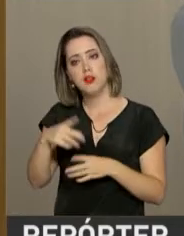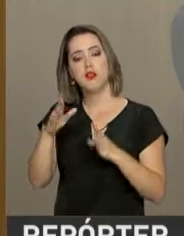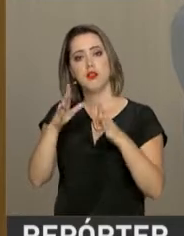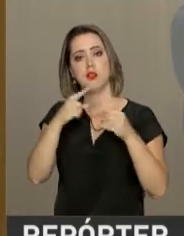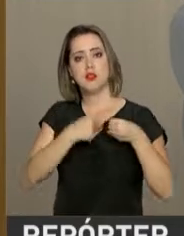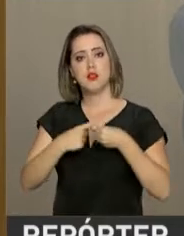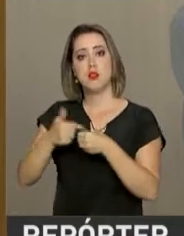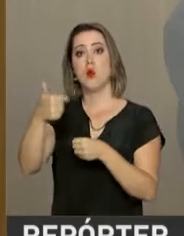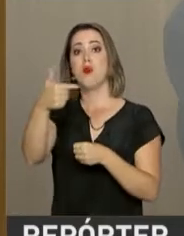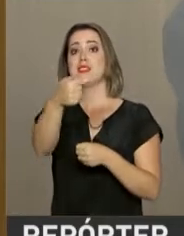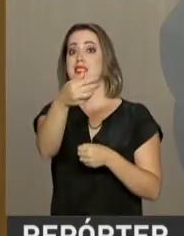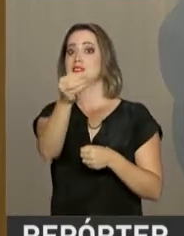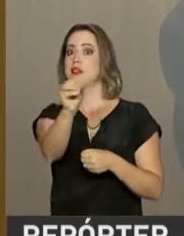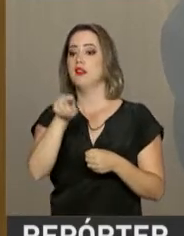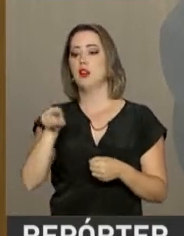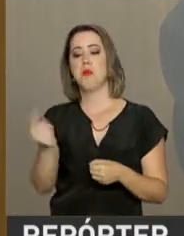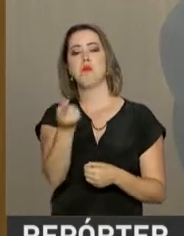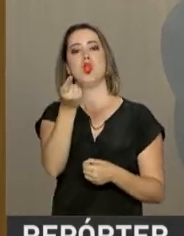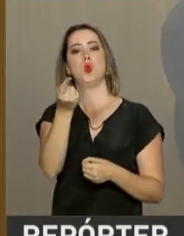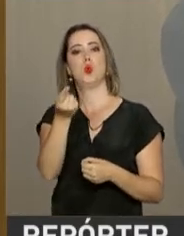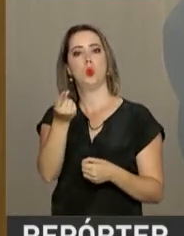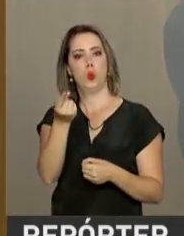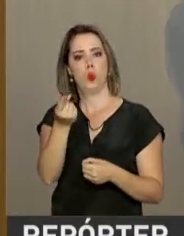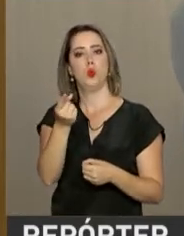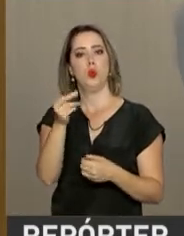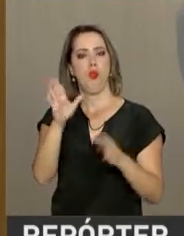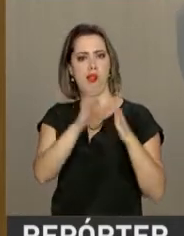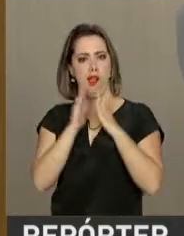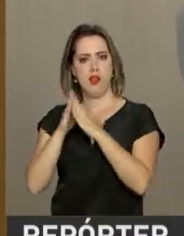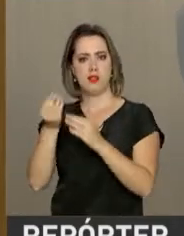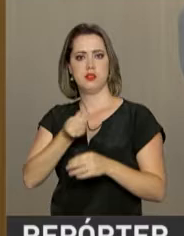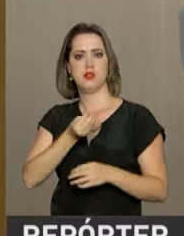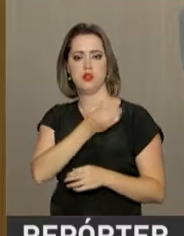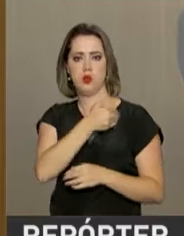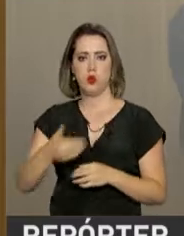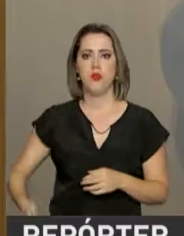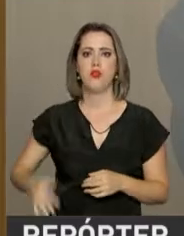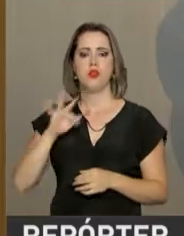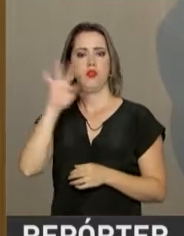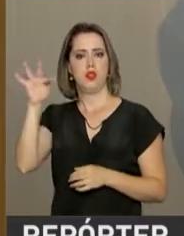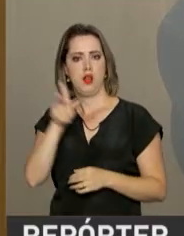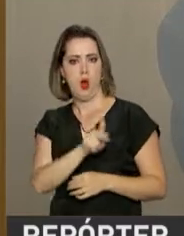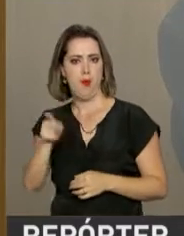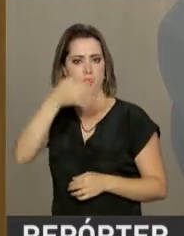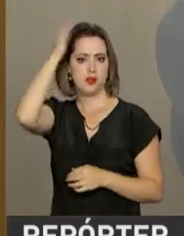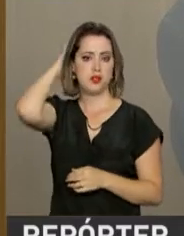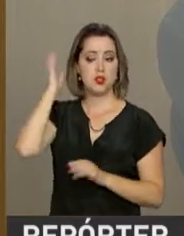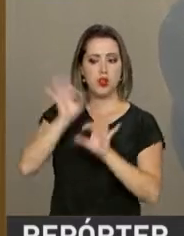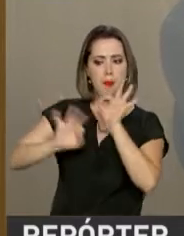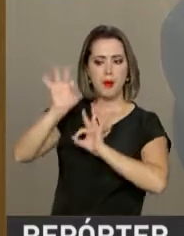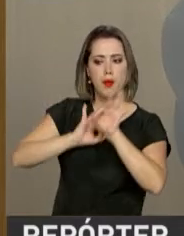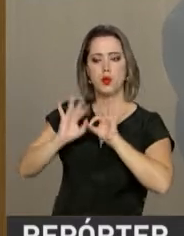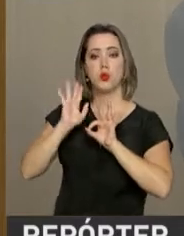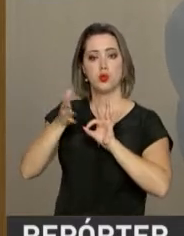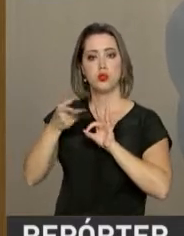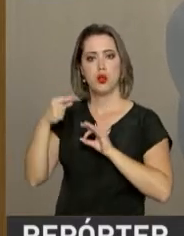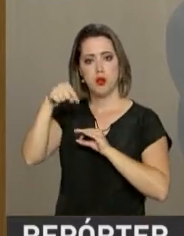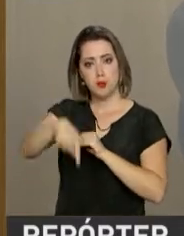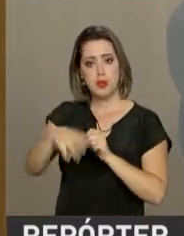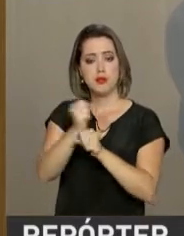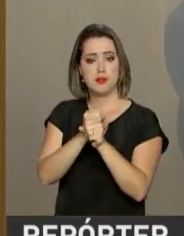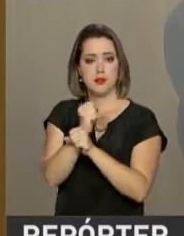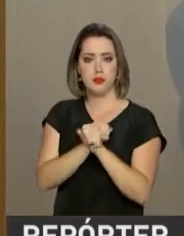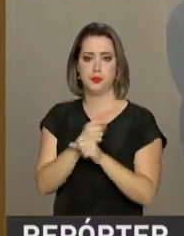170 mil unidades que o governo federal, que o presidente Temer, que o Ministério preparou com planejamento para atendimento esse